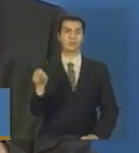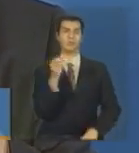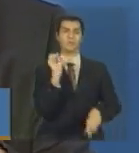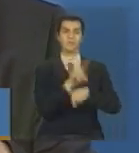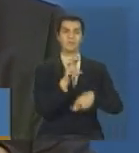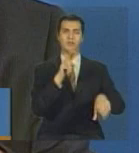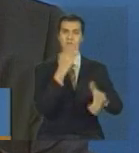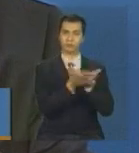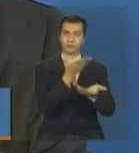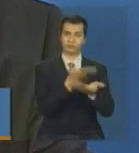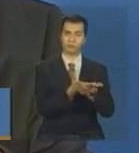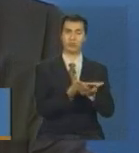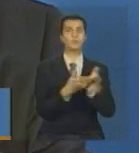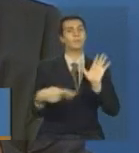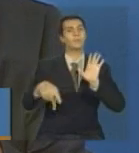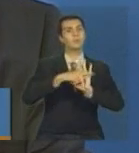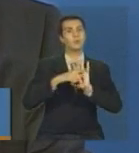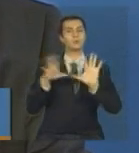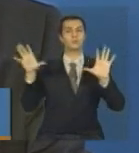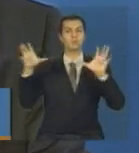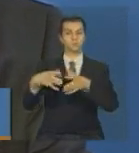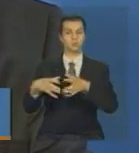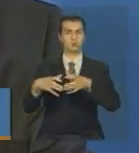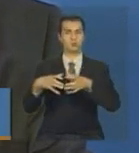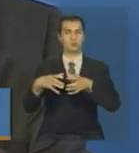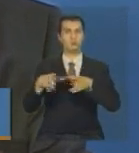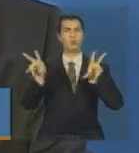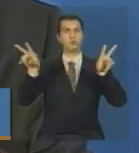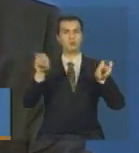Sem Miséria? O público do Brasil Sem Miséria é o público cadastrado